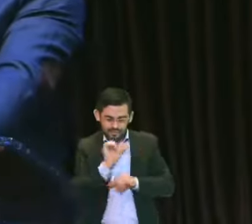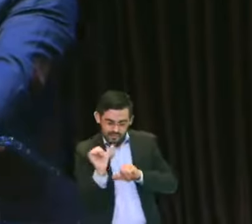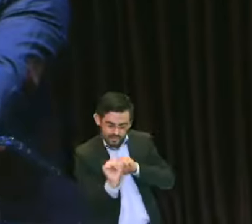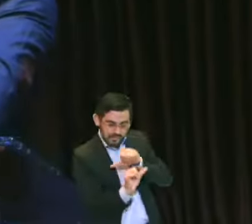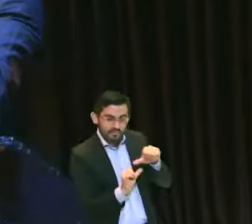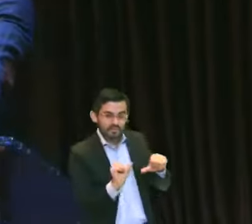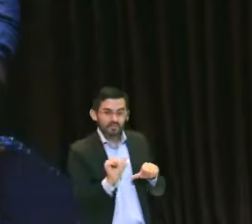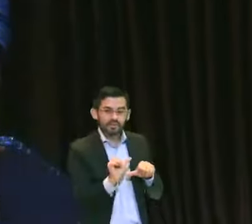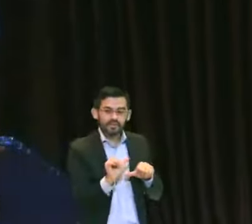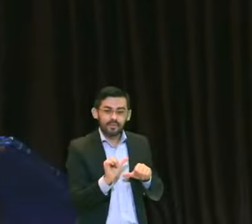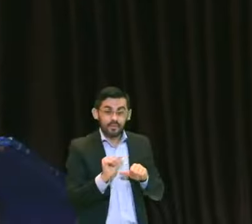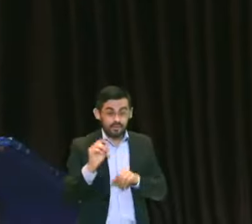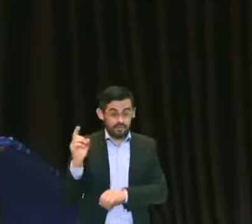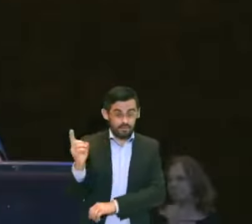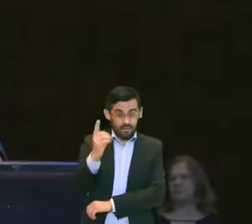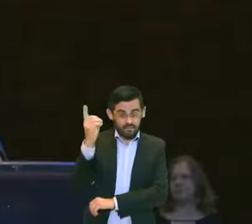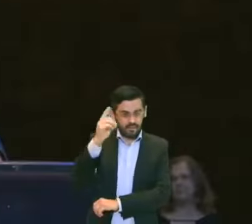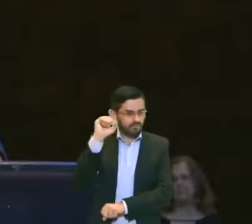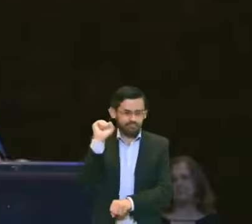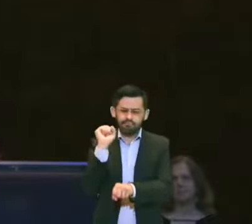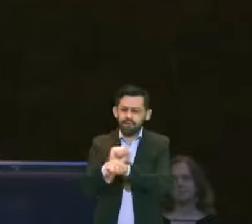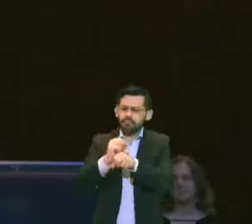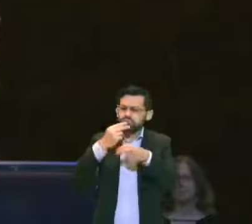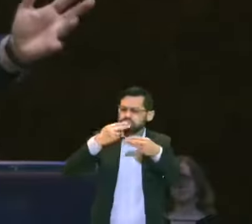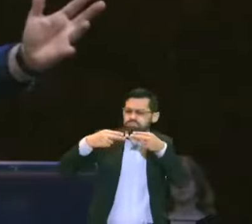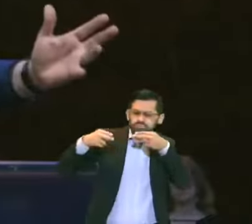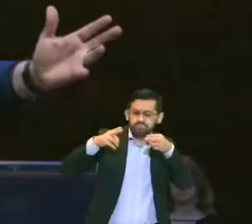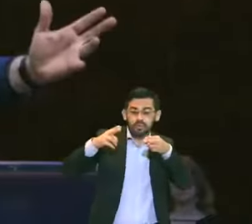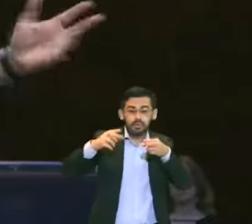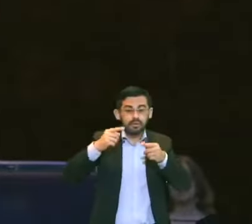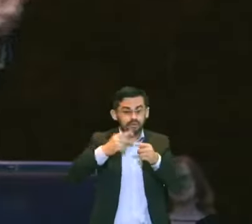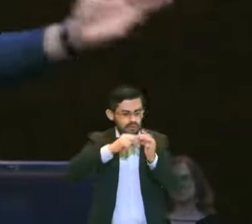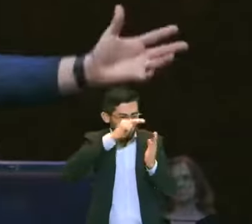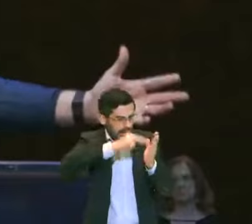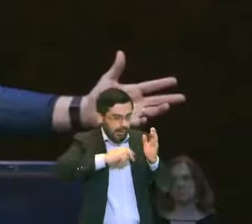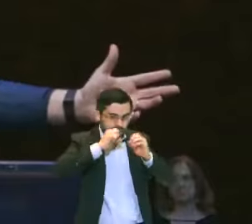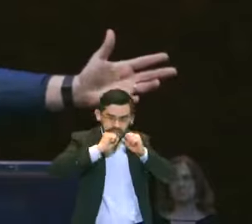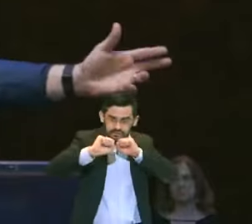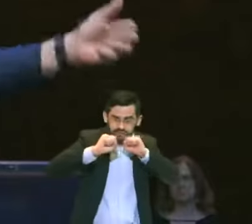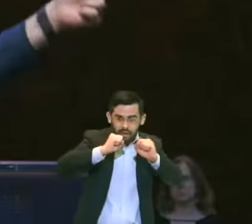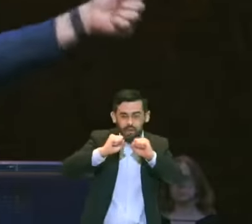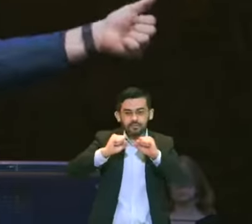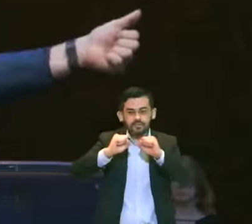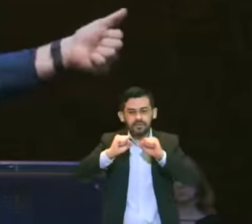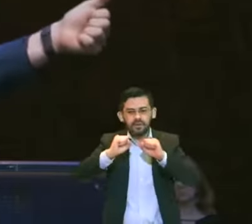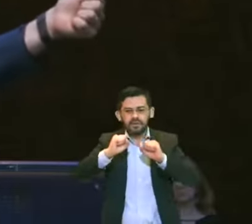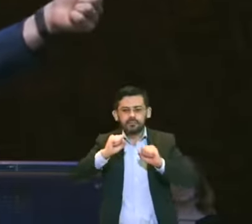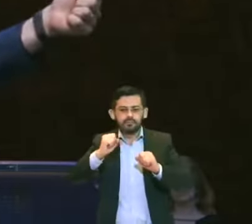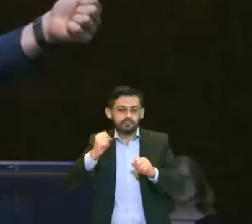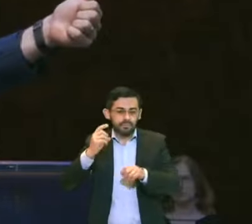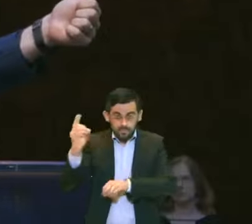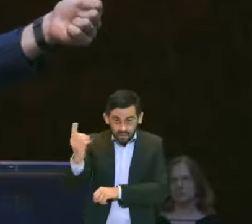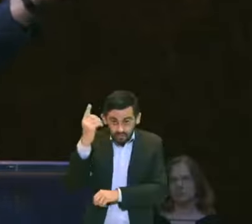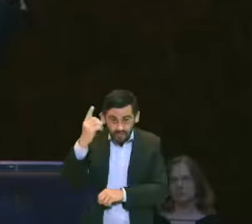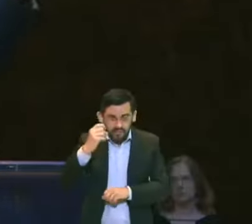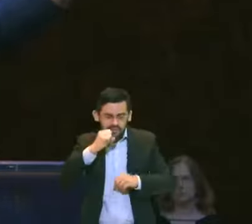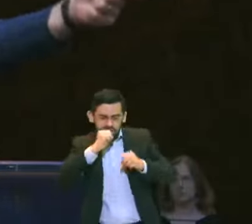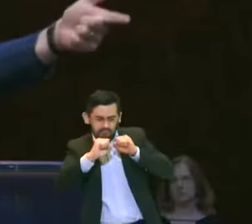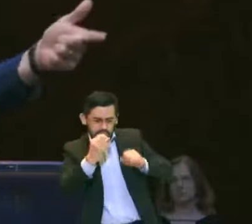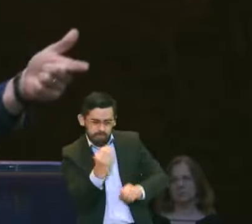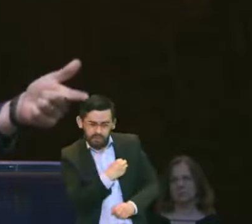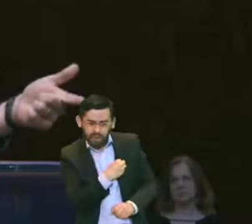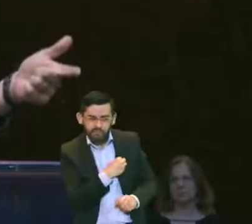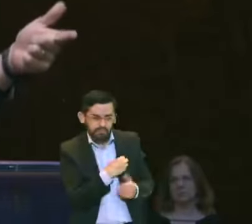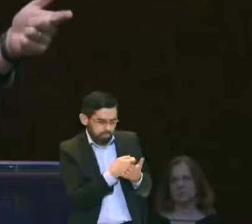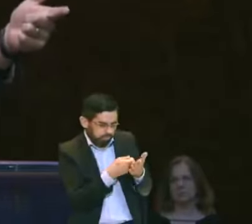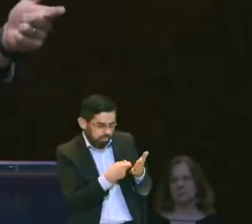parou de fazer música. Você vai ler os Salmos e em vários momentos da vida, quando ele pecava, ele fazia música. Quando ele estava fugindo